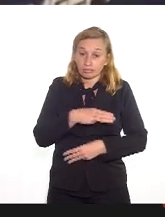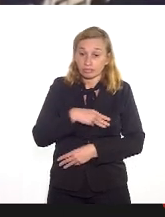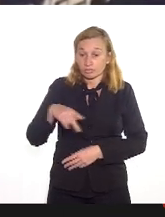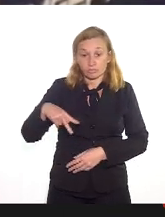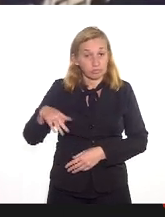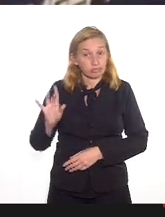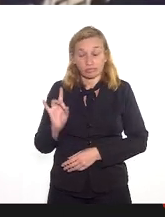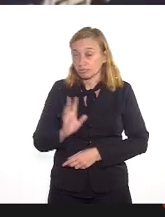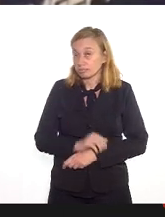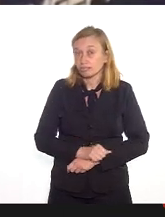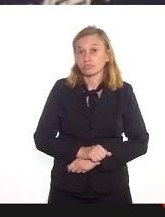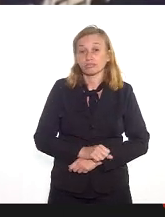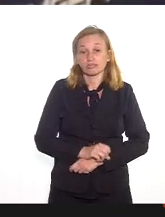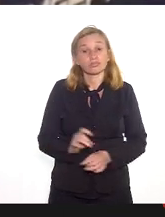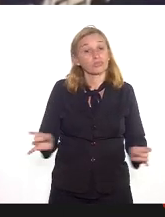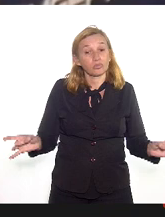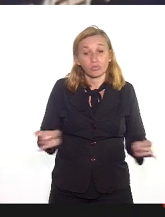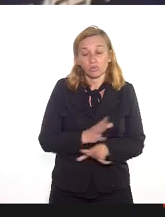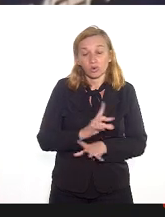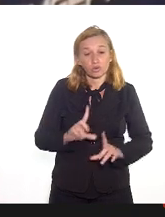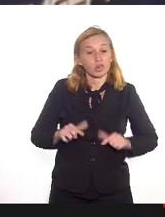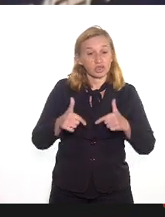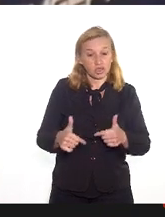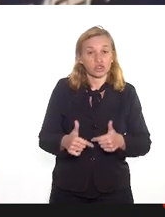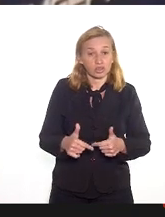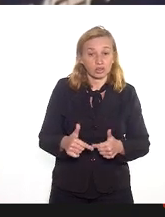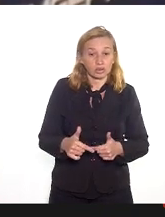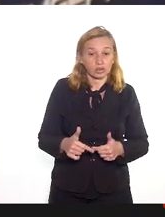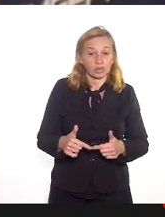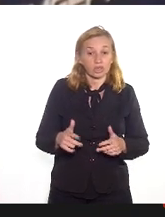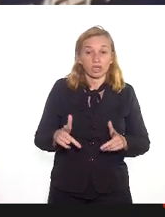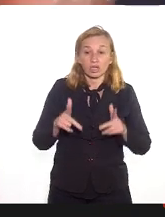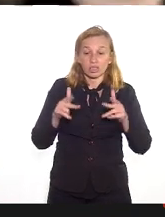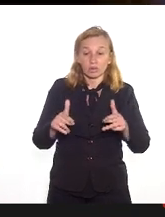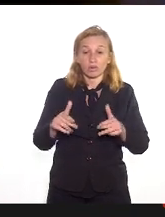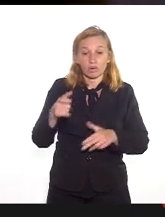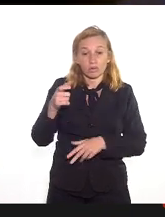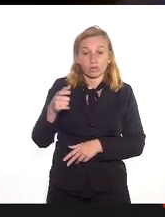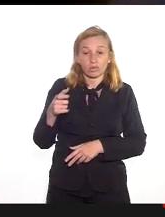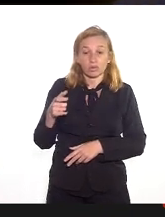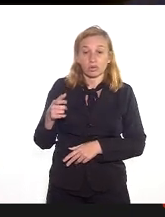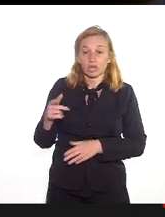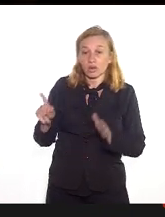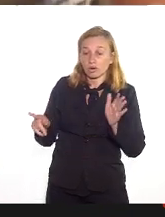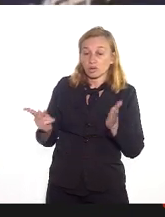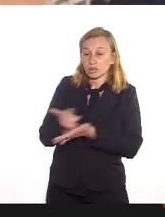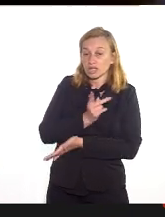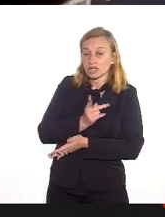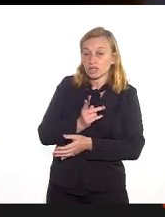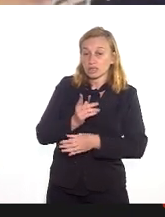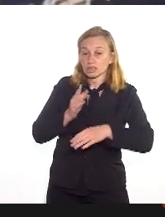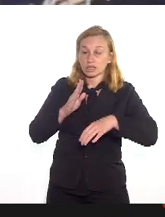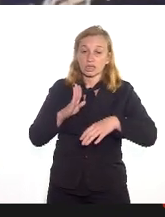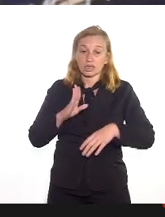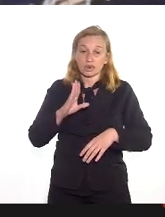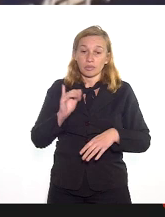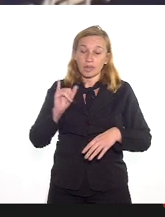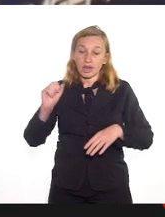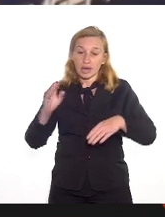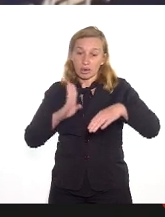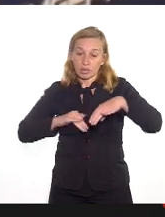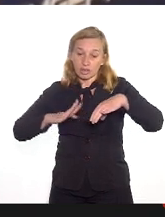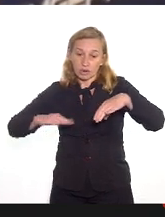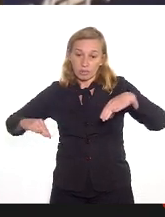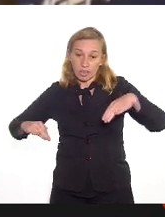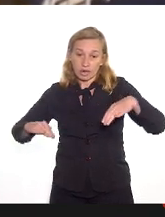Então, estamos prontos para fazer. E é o mesmo raciocínio que acontece A Baía de Guanabara, depois da ponte, ela